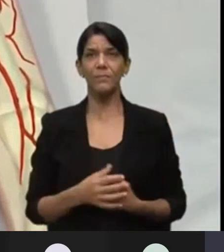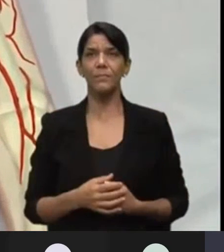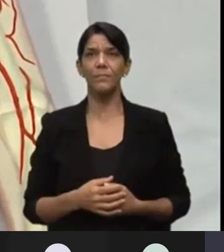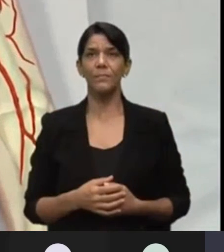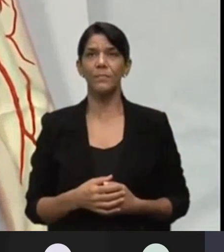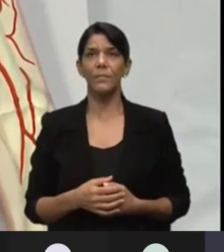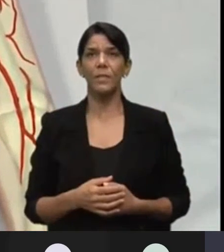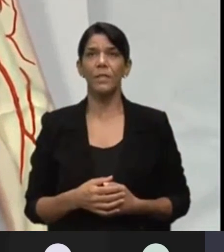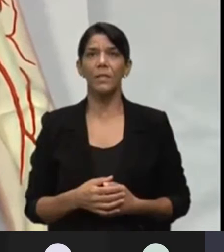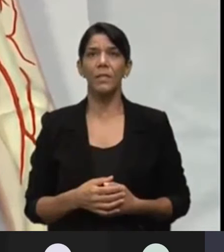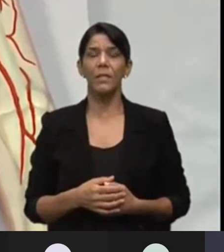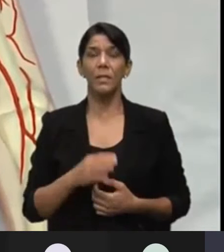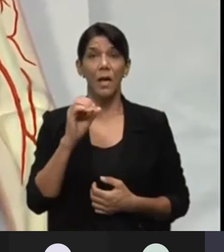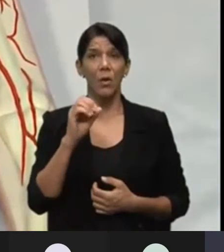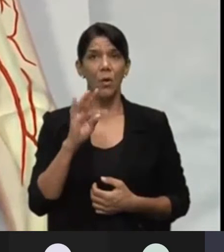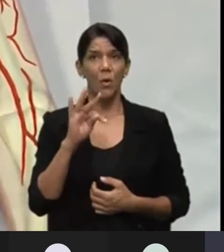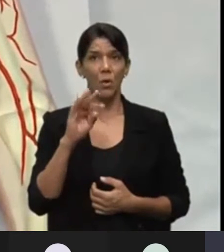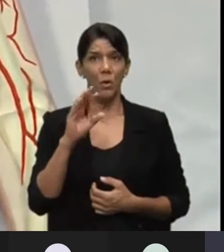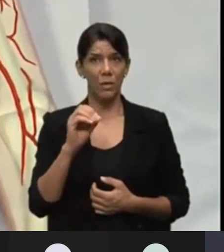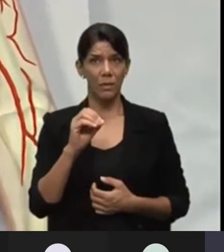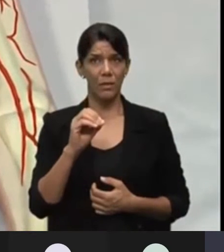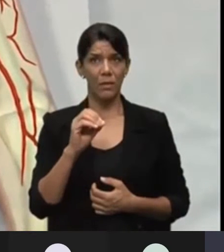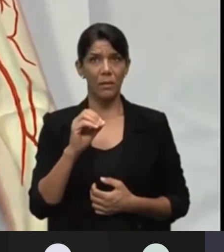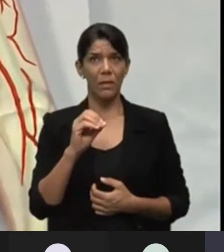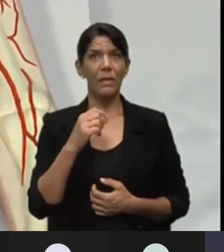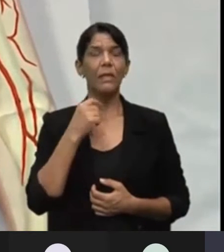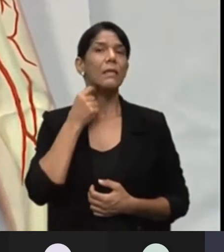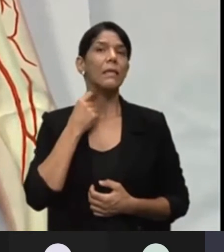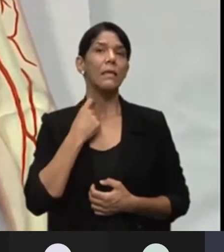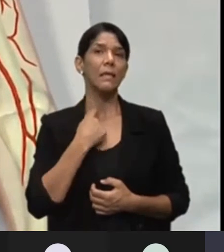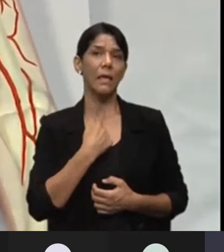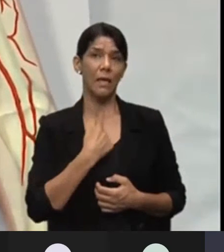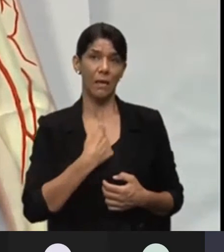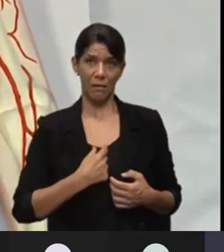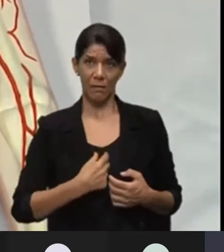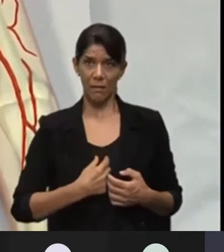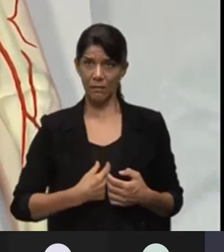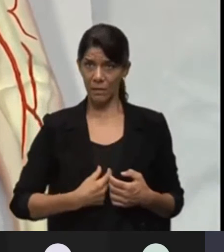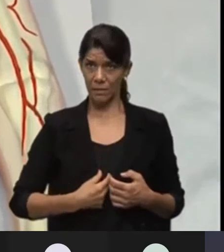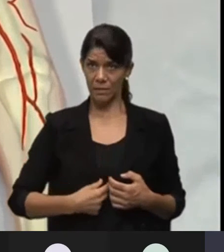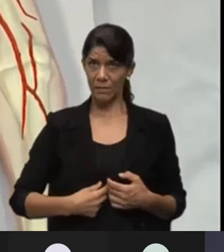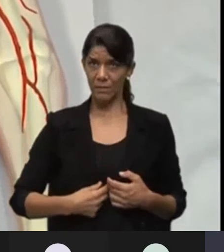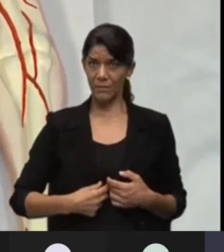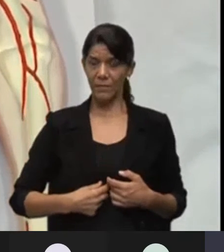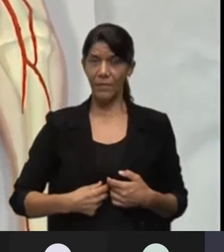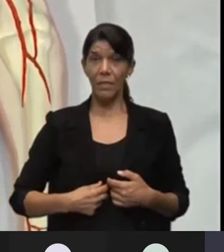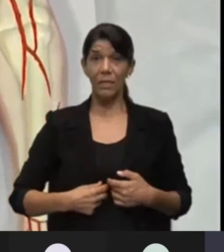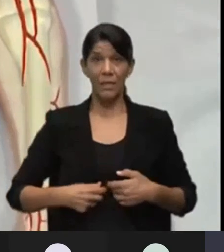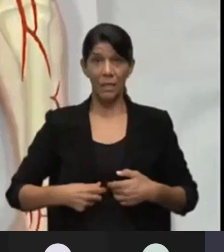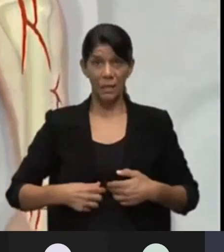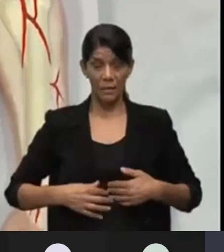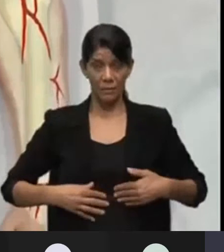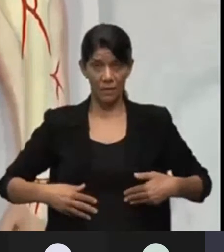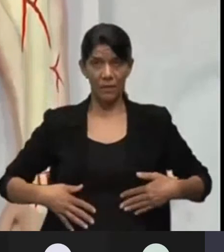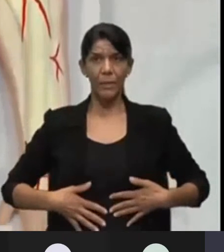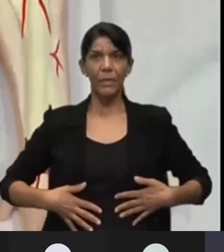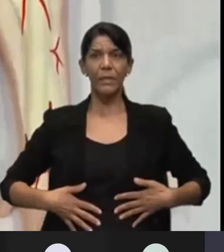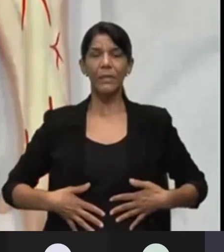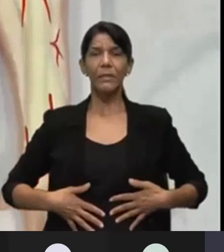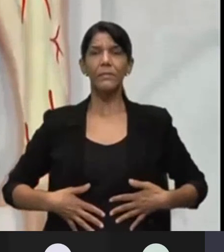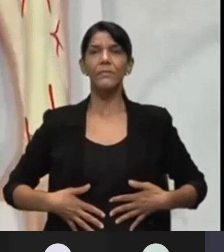Nós temos, então, aí a aorta, ela continua, né? Ela desce, né? Como a aorta torácica, aí é a aorta